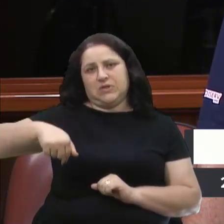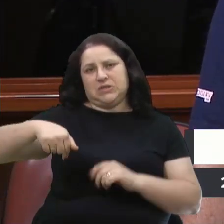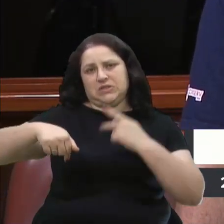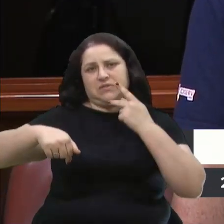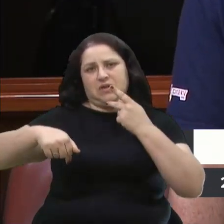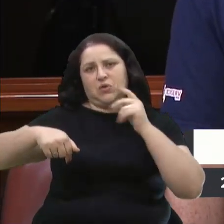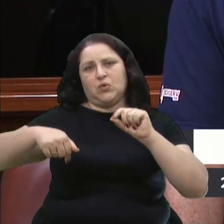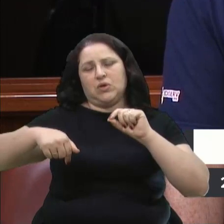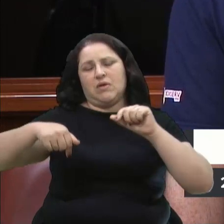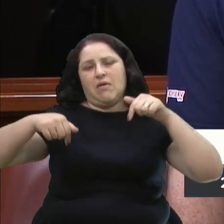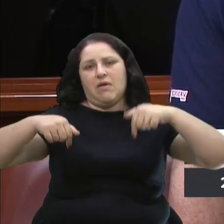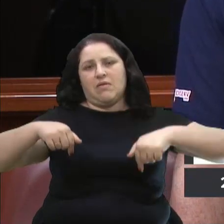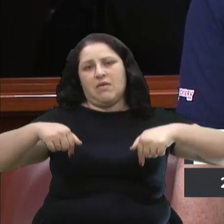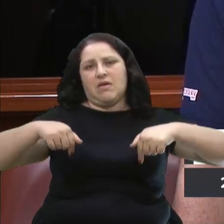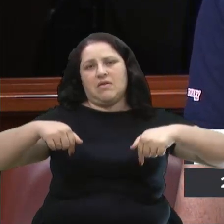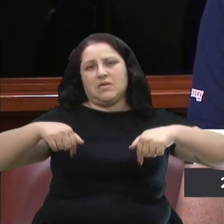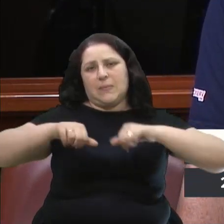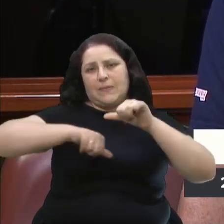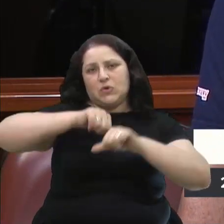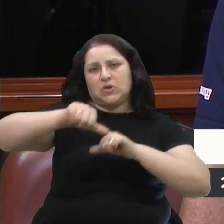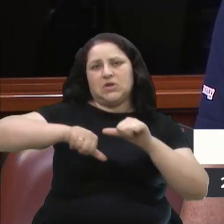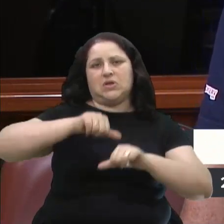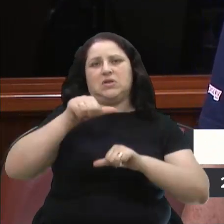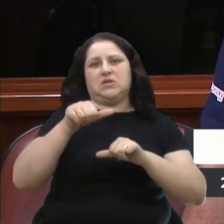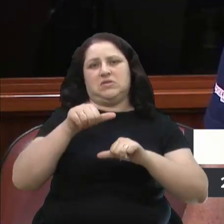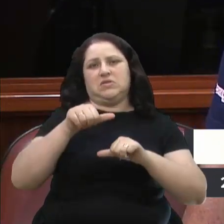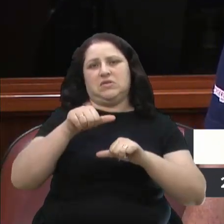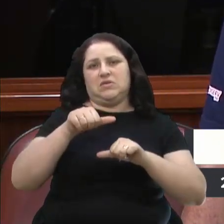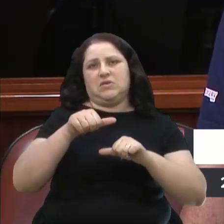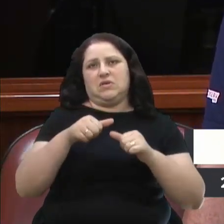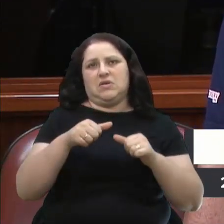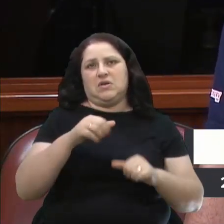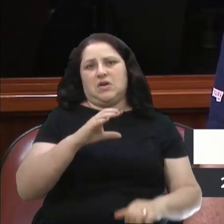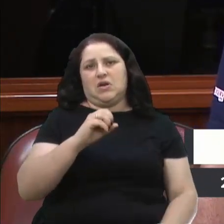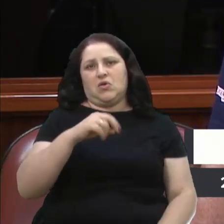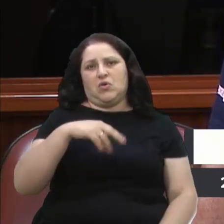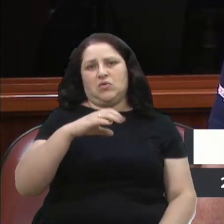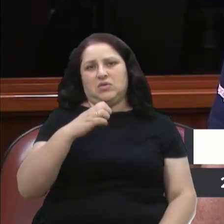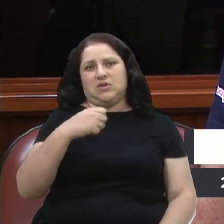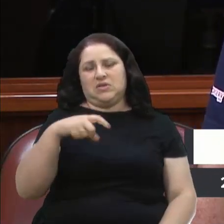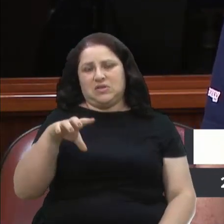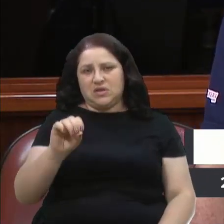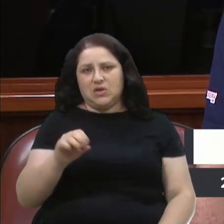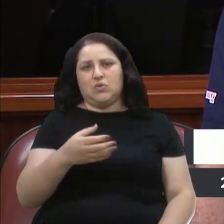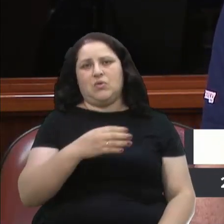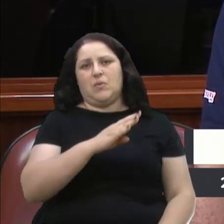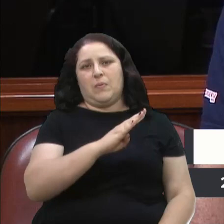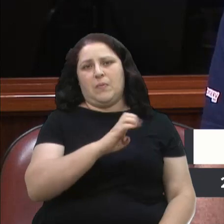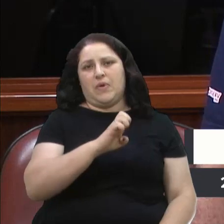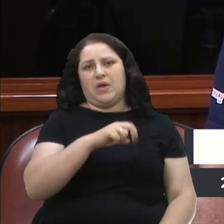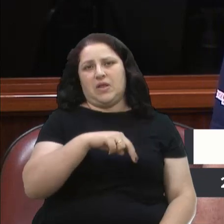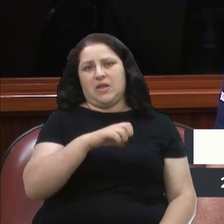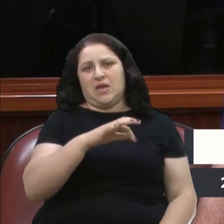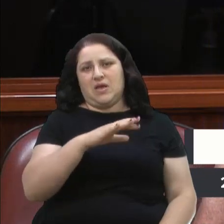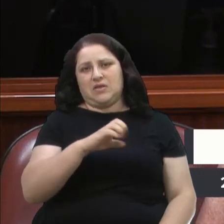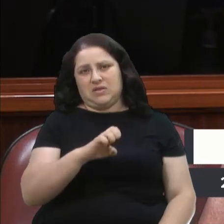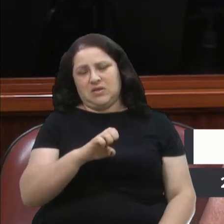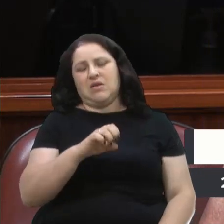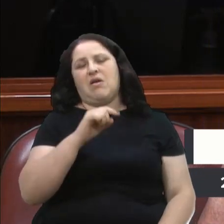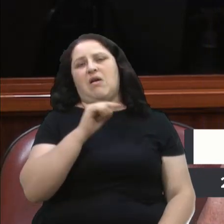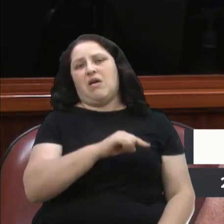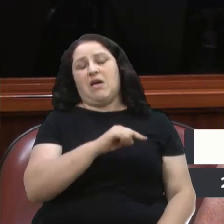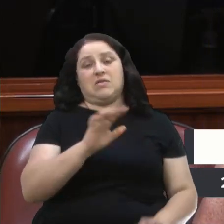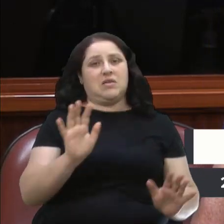que nessa alteração, nessa concessão, nessa benesse, nessa maravilha que o governo